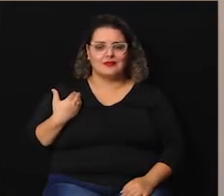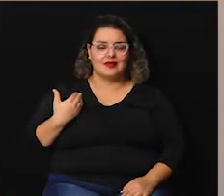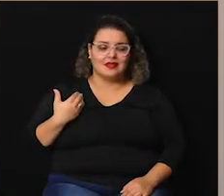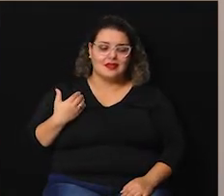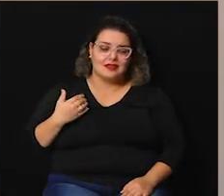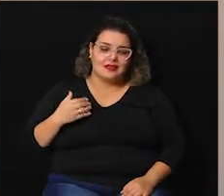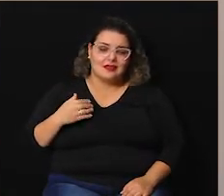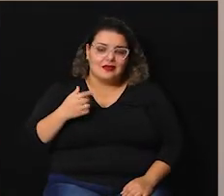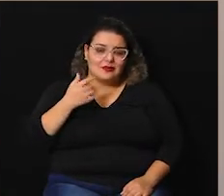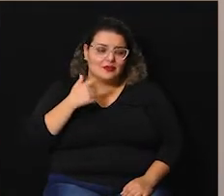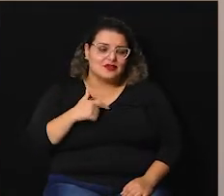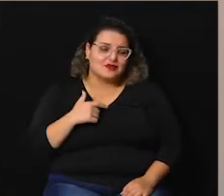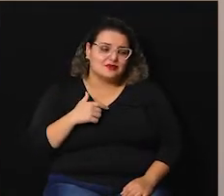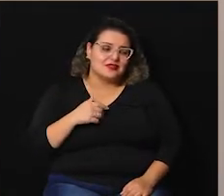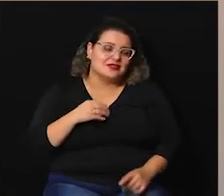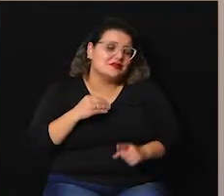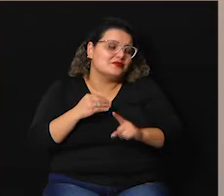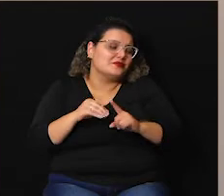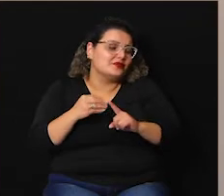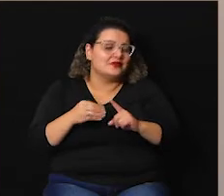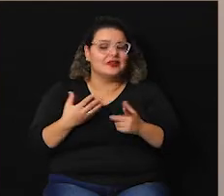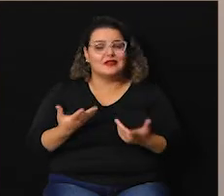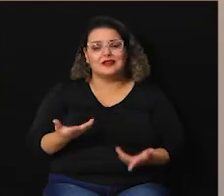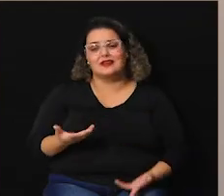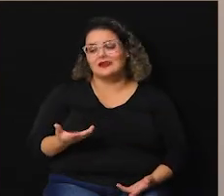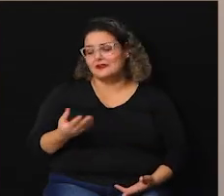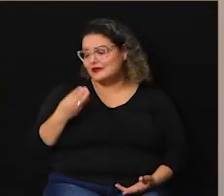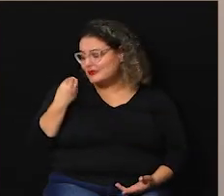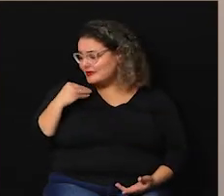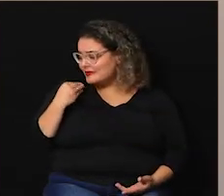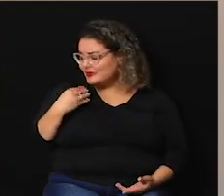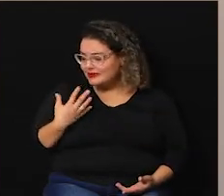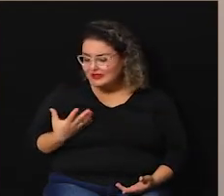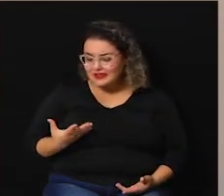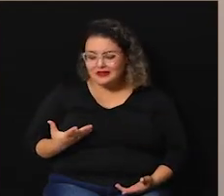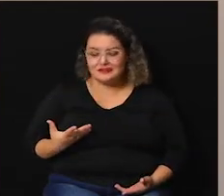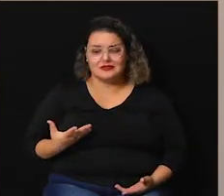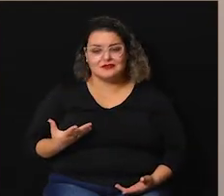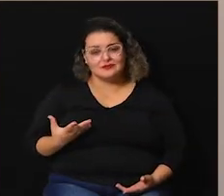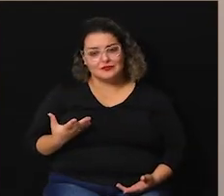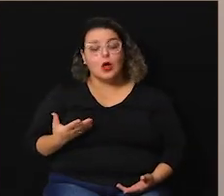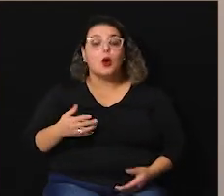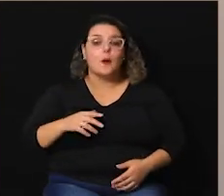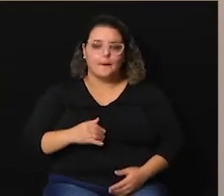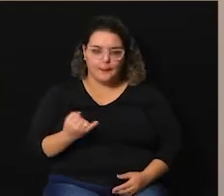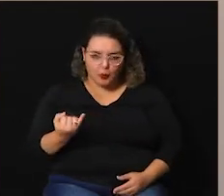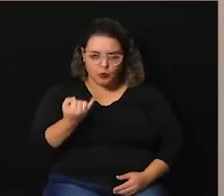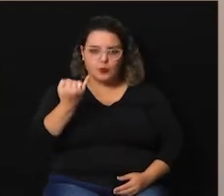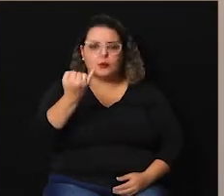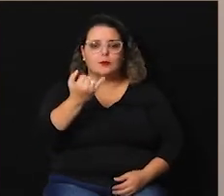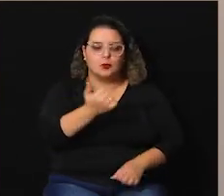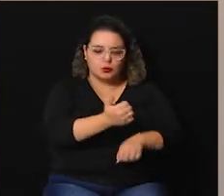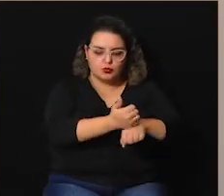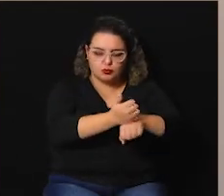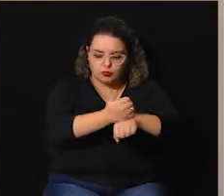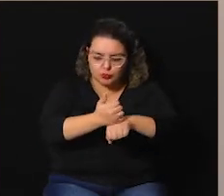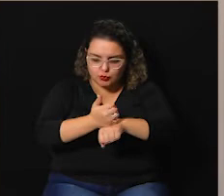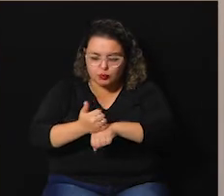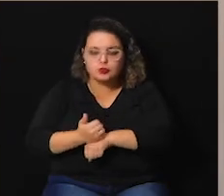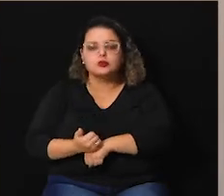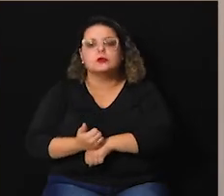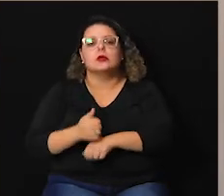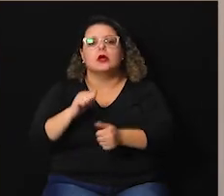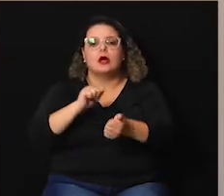mais vulnerável, ainda vão se manter. Então é importante, por isso que é tão importante o trabalho multidisciplinar, trabalhando